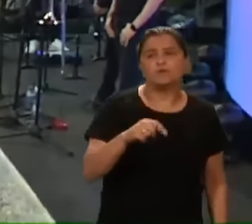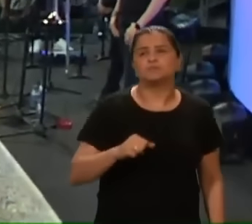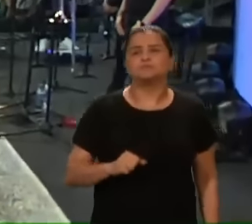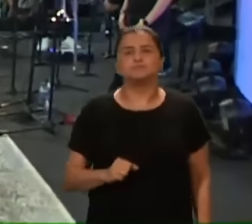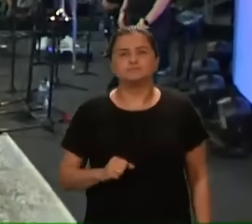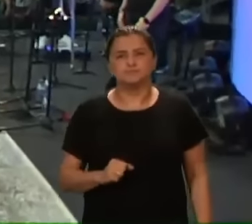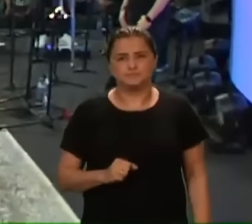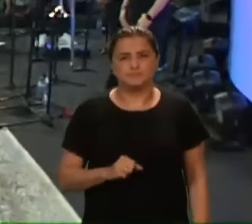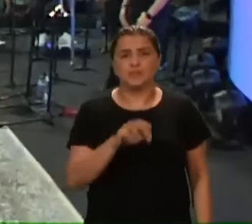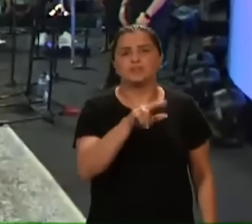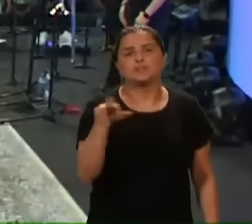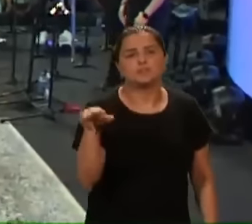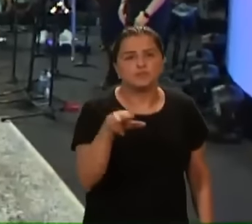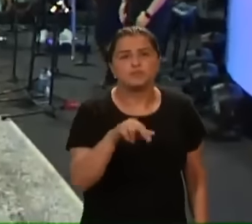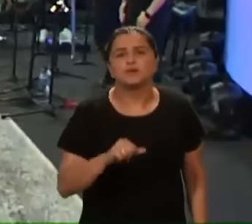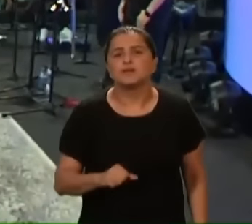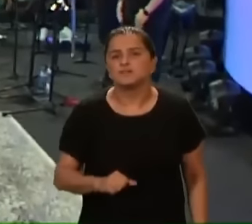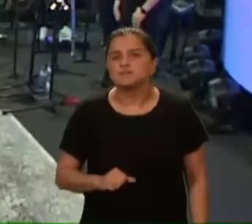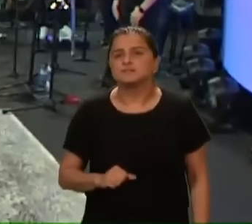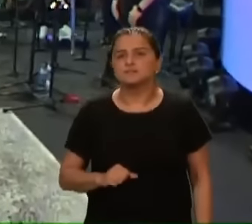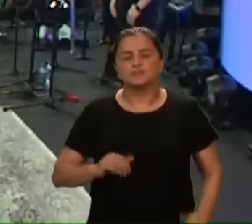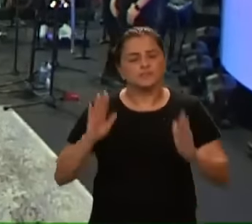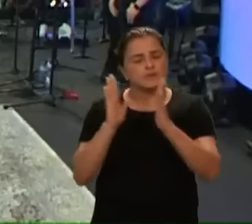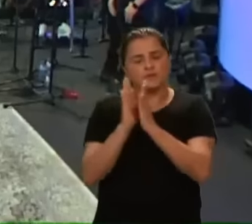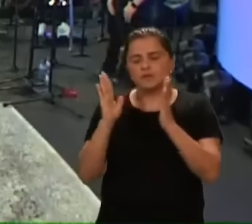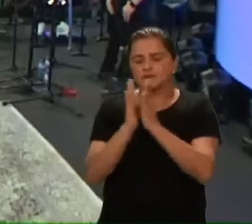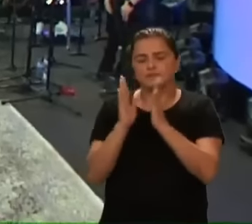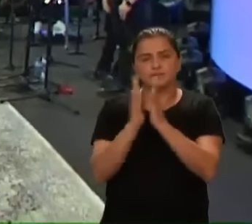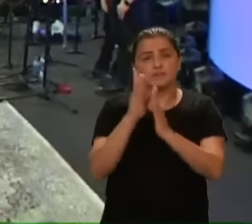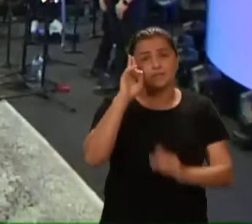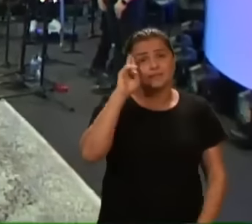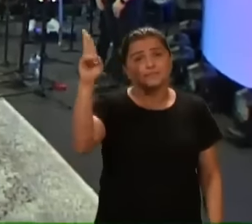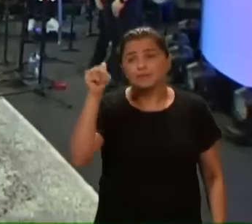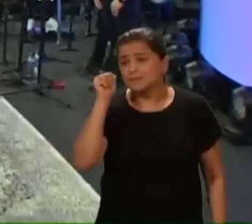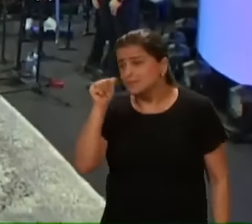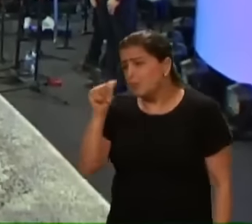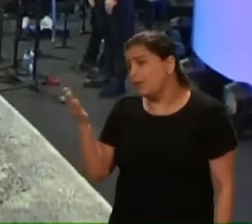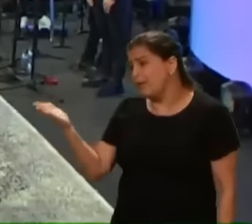Comecei a orar. Irmãs, eu tô falando sério. Comecei a orar e falei, Senhor, essa mulher...